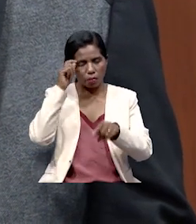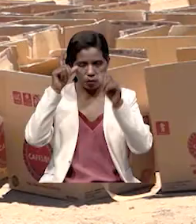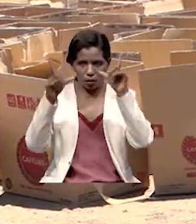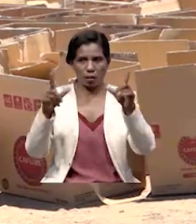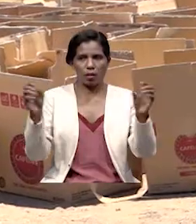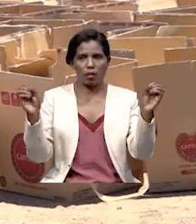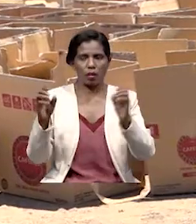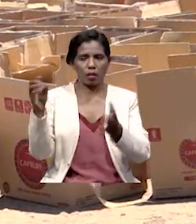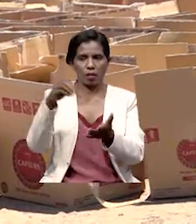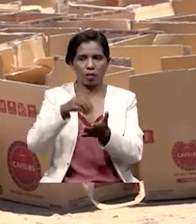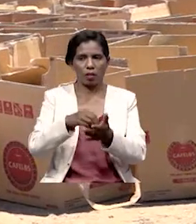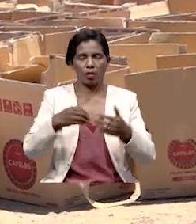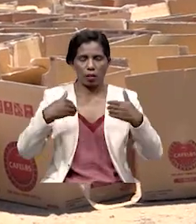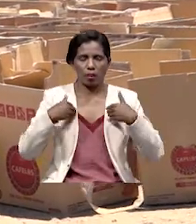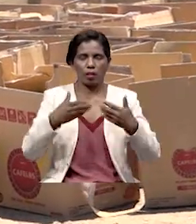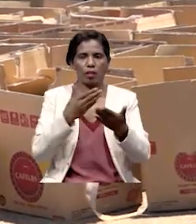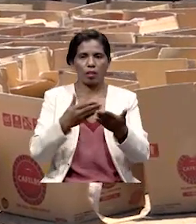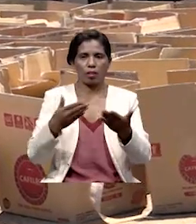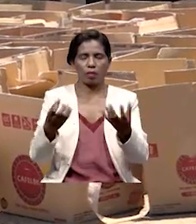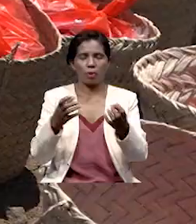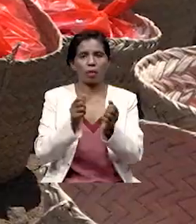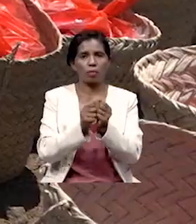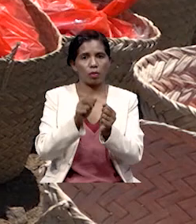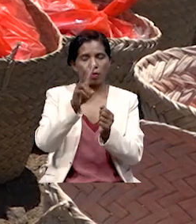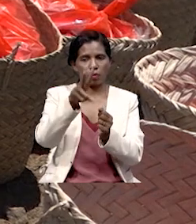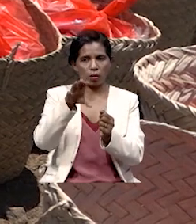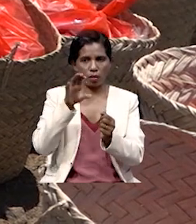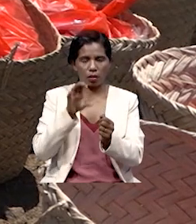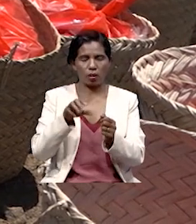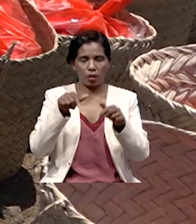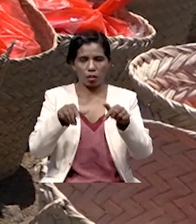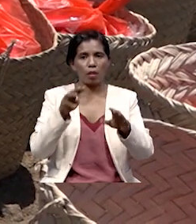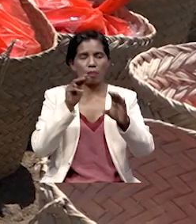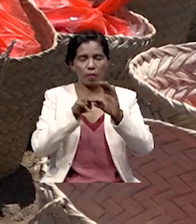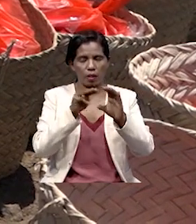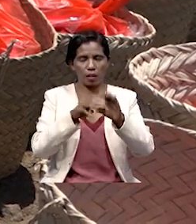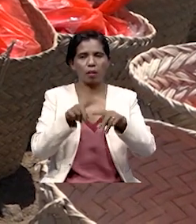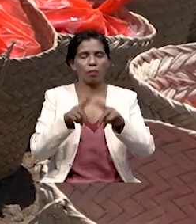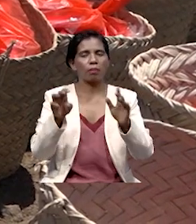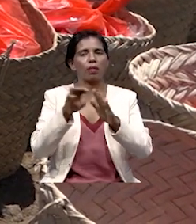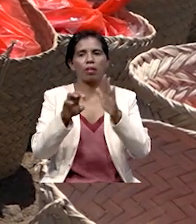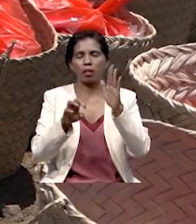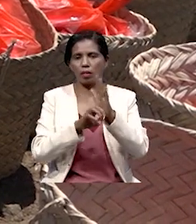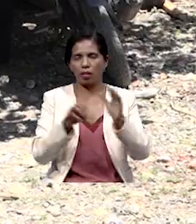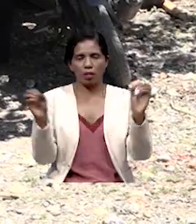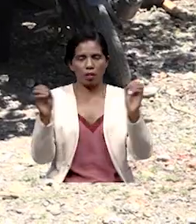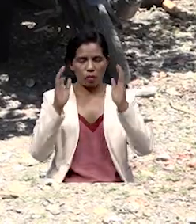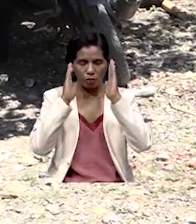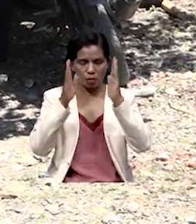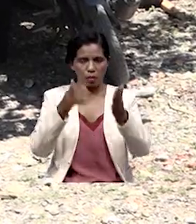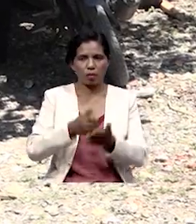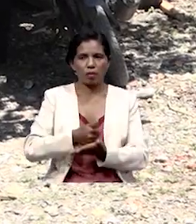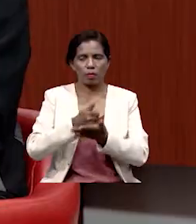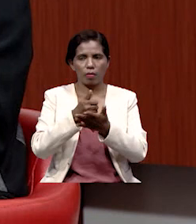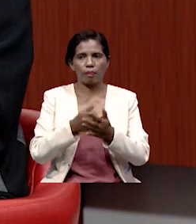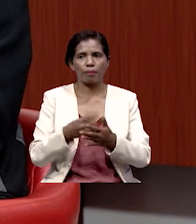que Timor-Leste rasik ia produto quase atusrua, mak demanda ia mercado, me be Estado la dun fo prioridade. E